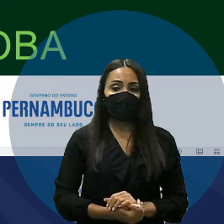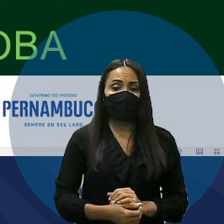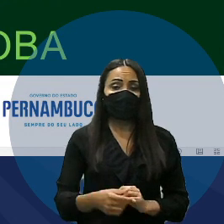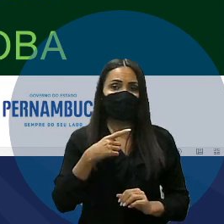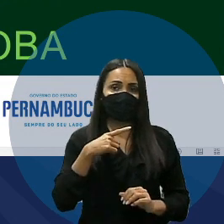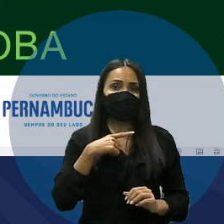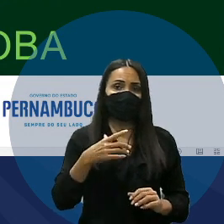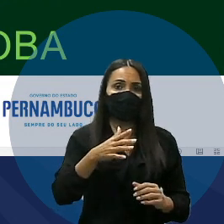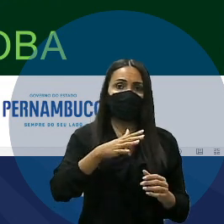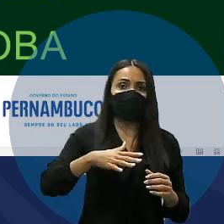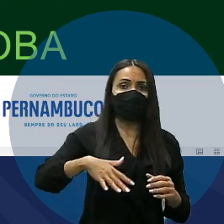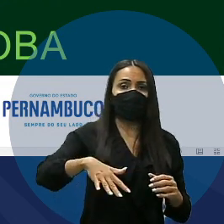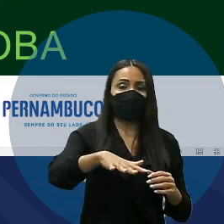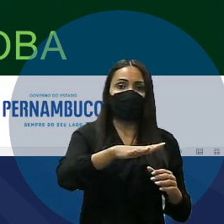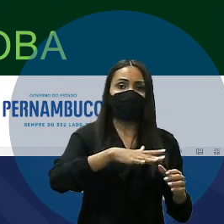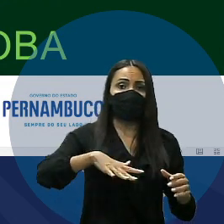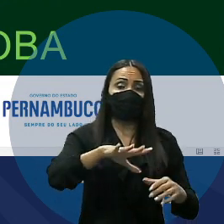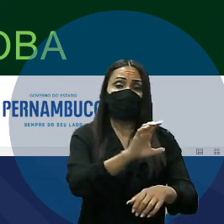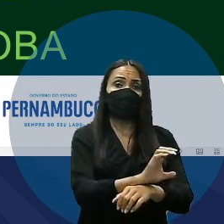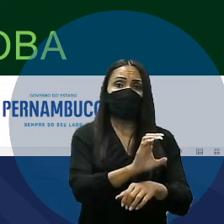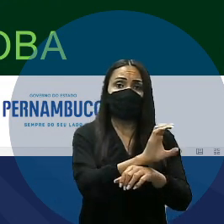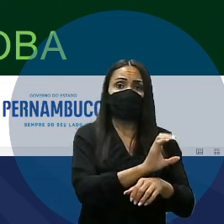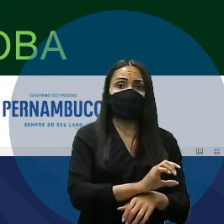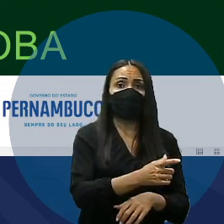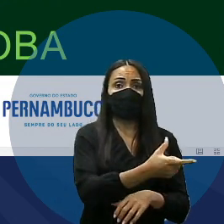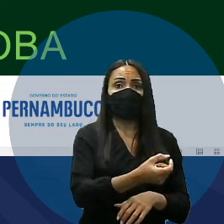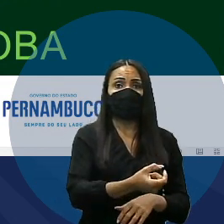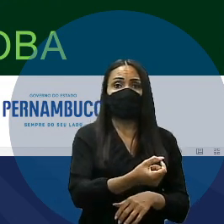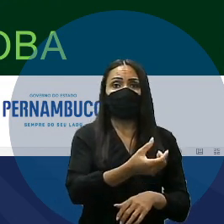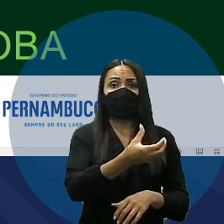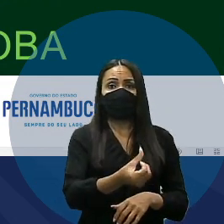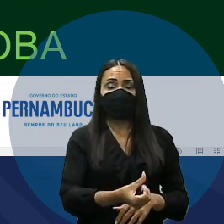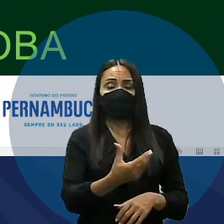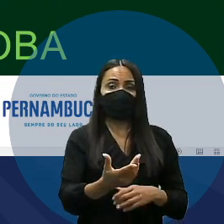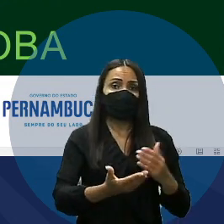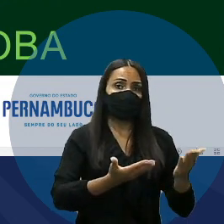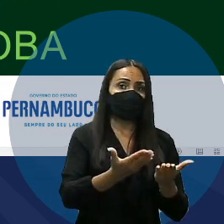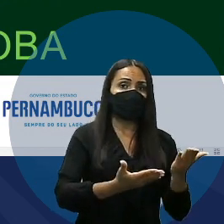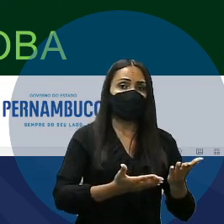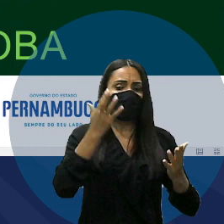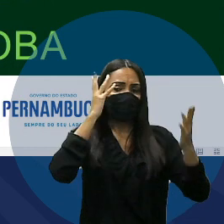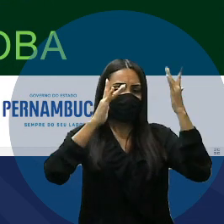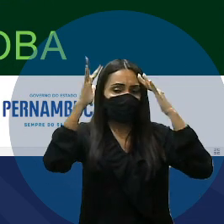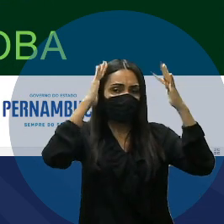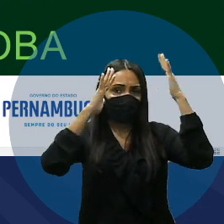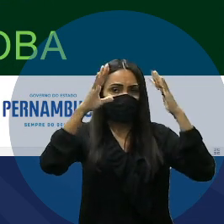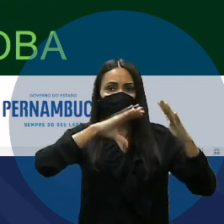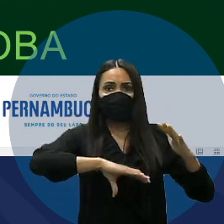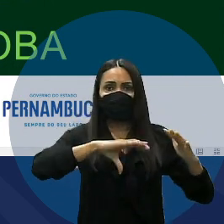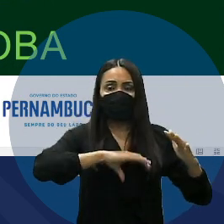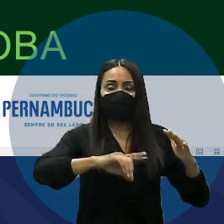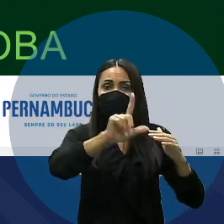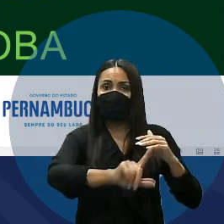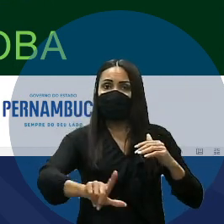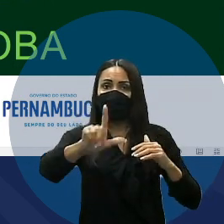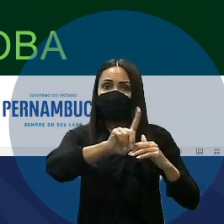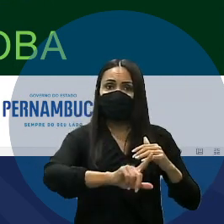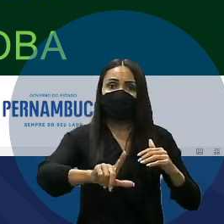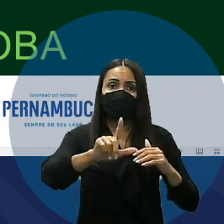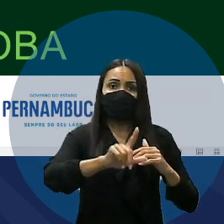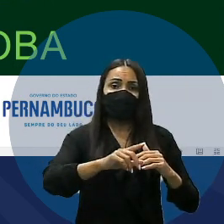em 2006 e depois de anos dedicado a lecionar filosofia, língua portuguesa e literatura,